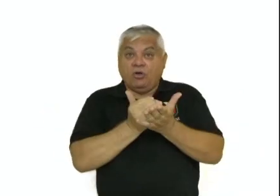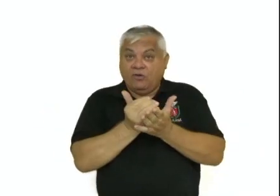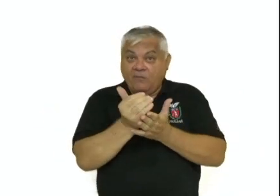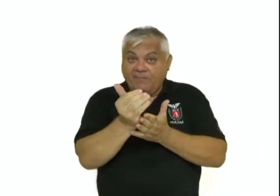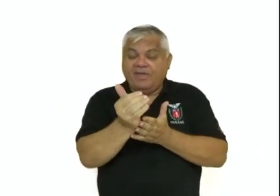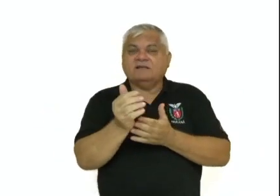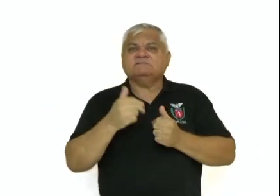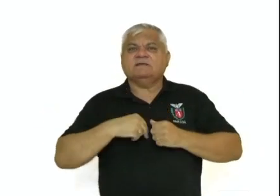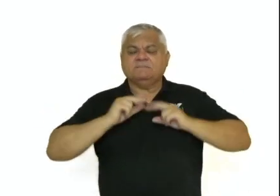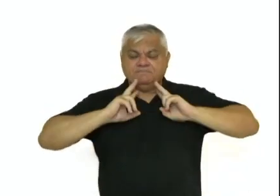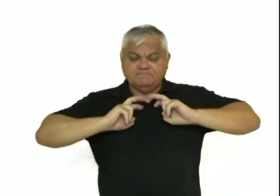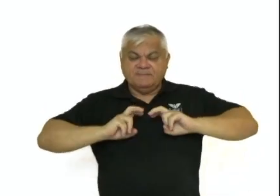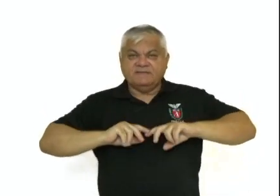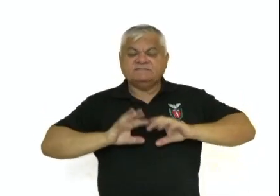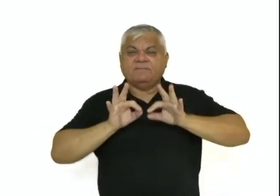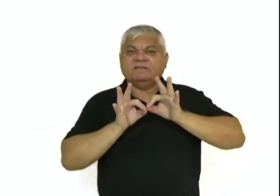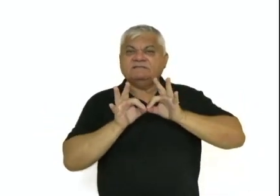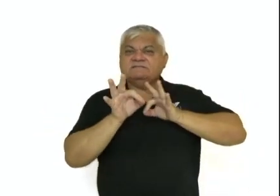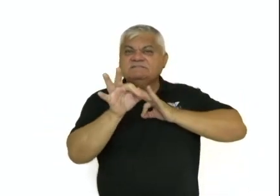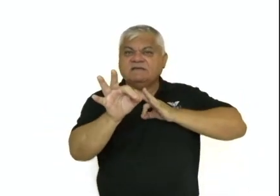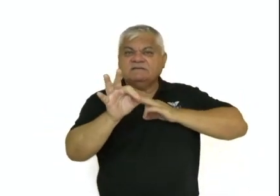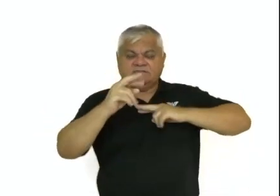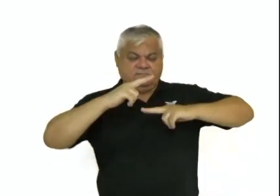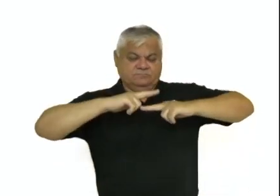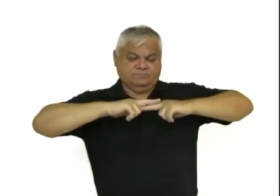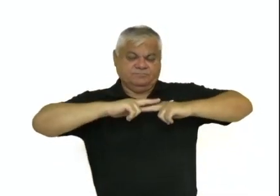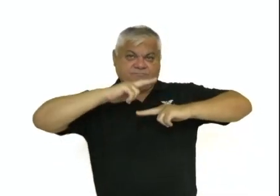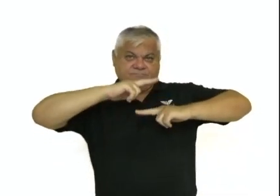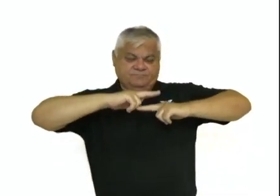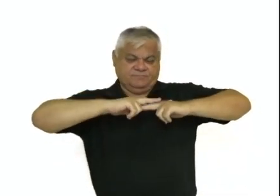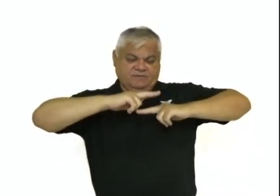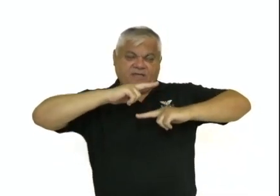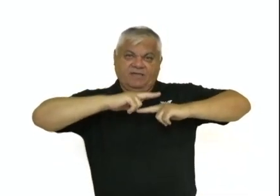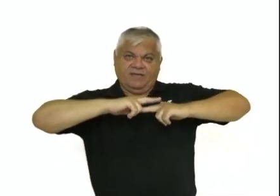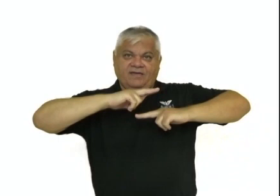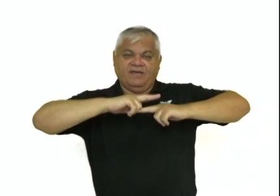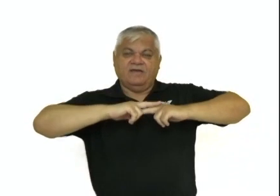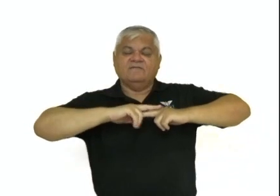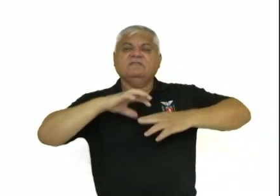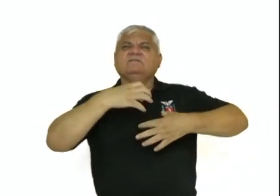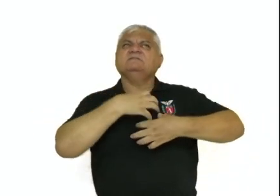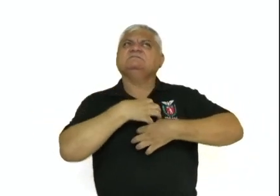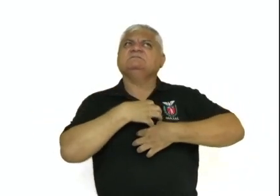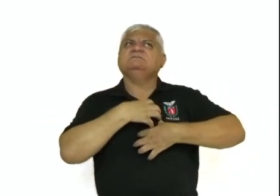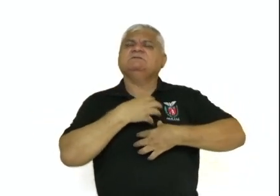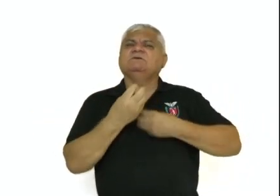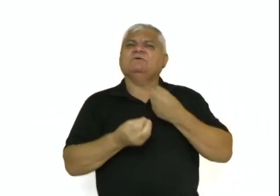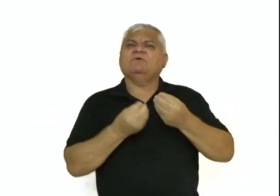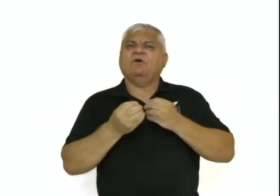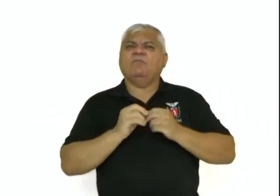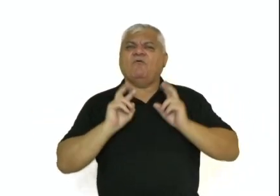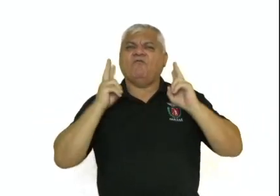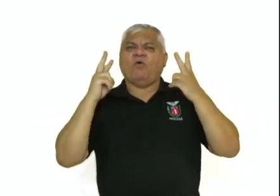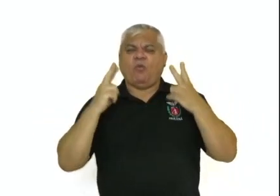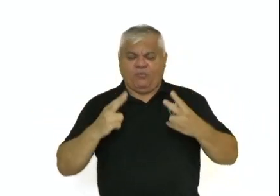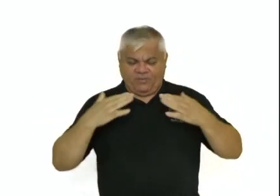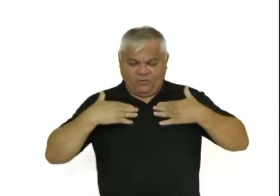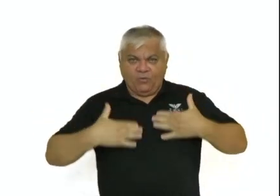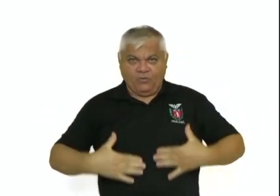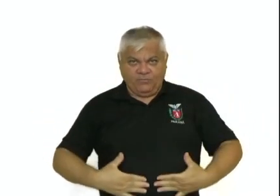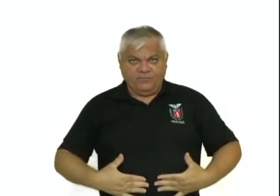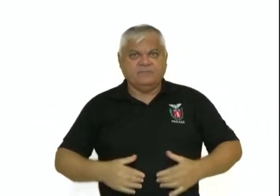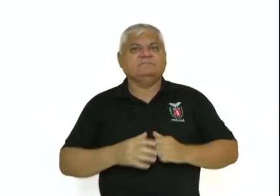e perceba a distância entre sua superfície superior e o chão. Aí você terá uma sensação do seu volume corporal.